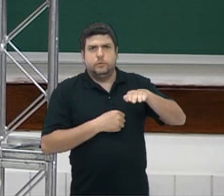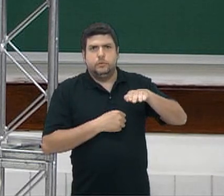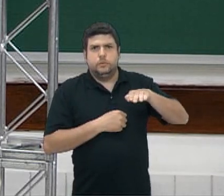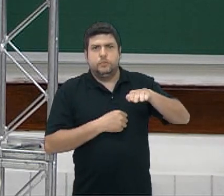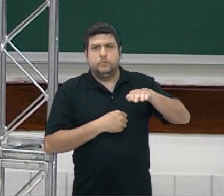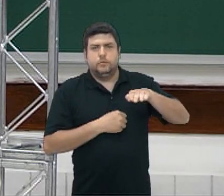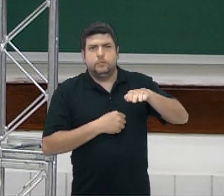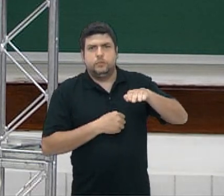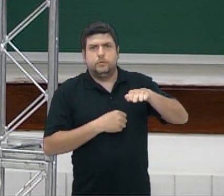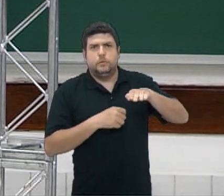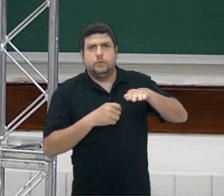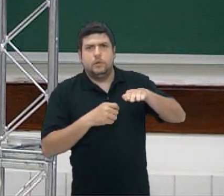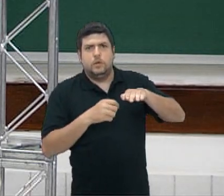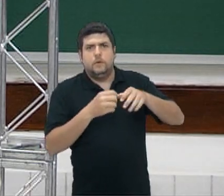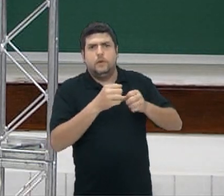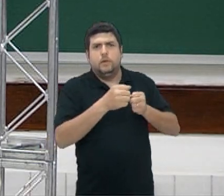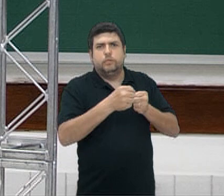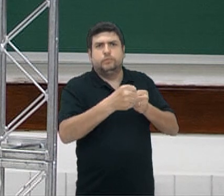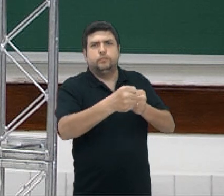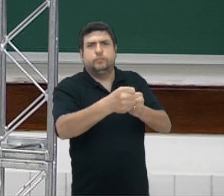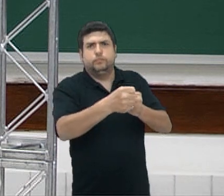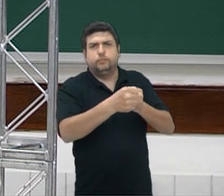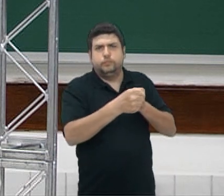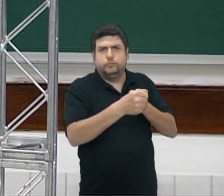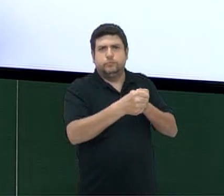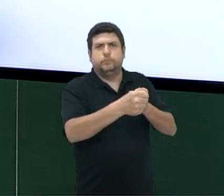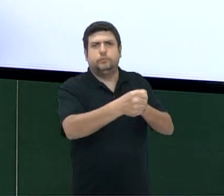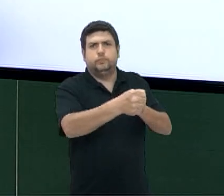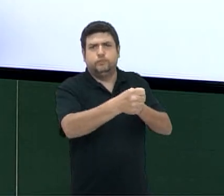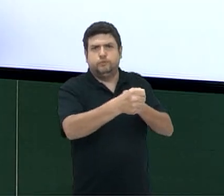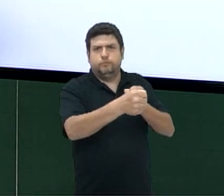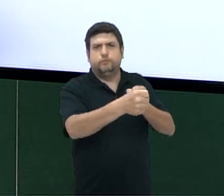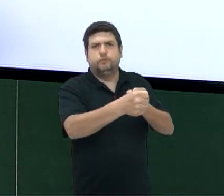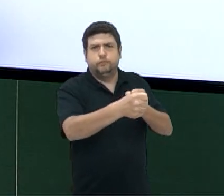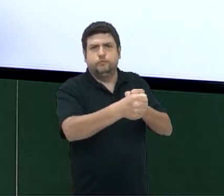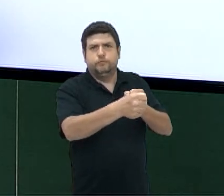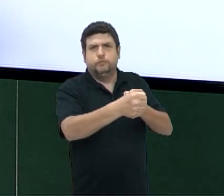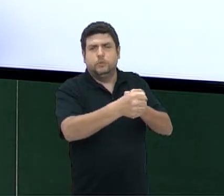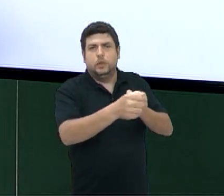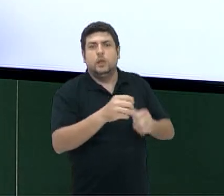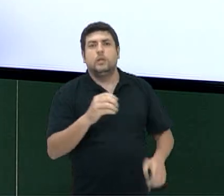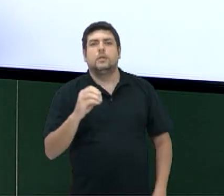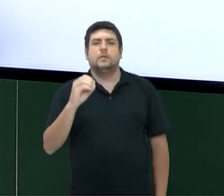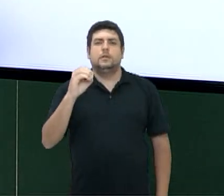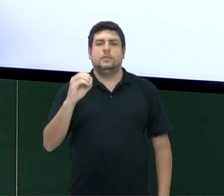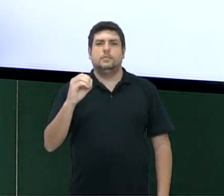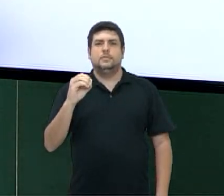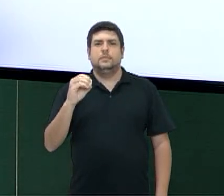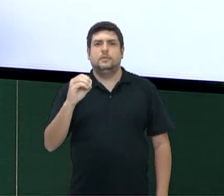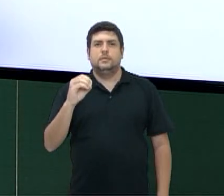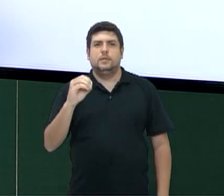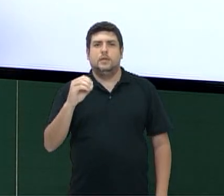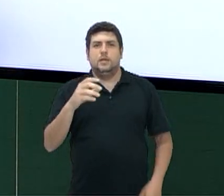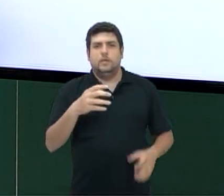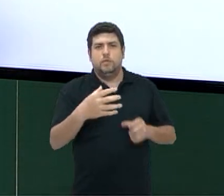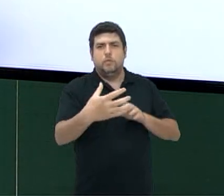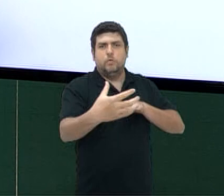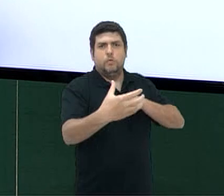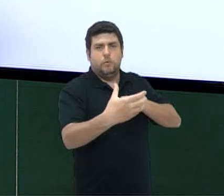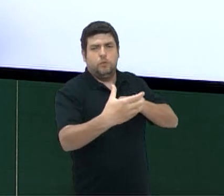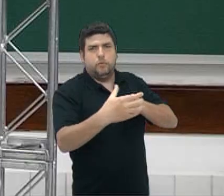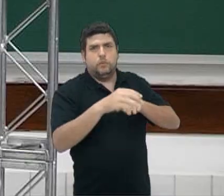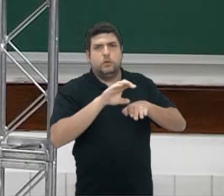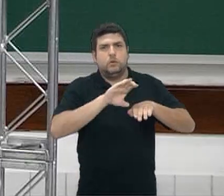quê? Por causa que as forças motoras estão compensando as forças resistivas ali, as forças de resistência e tudo